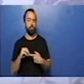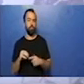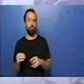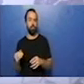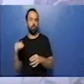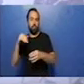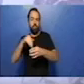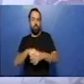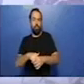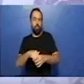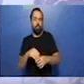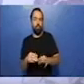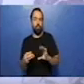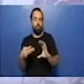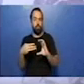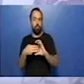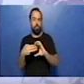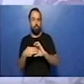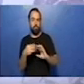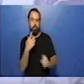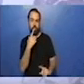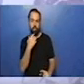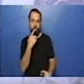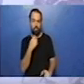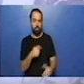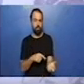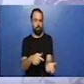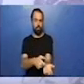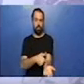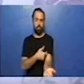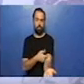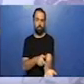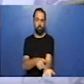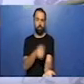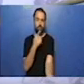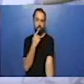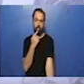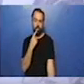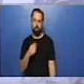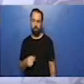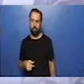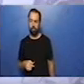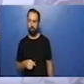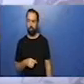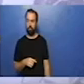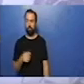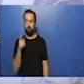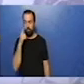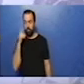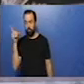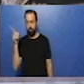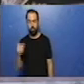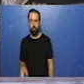está infectada, essa também está, aqui também está um pouco e essa também está.